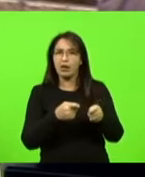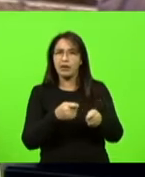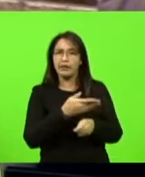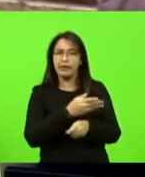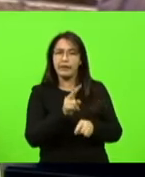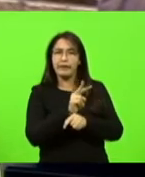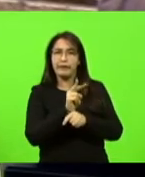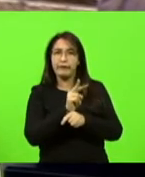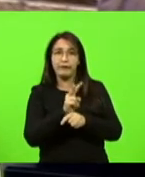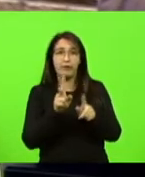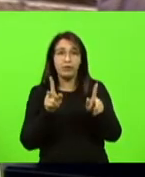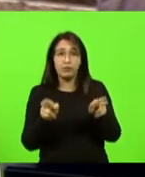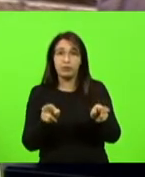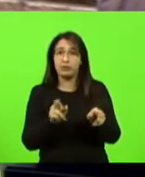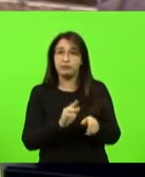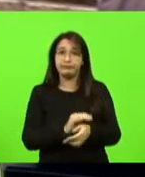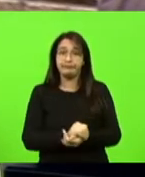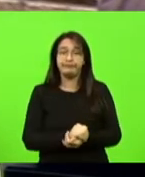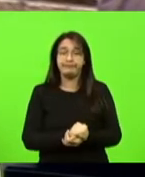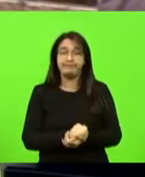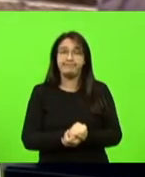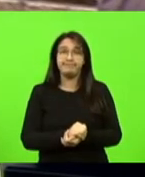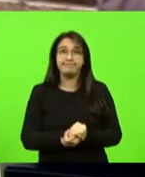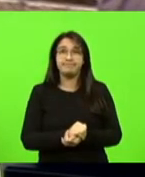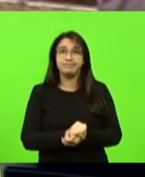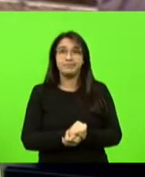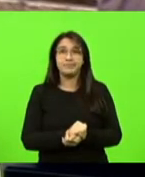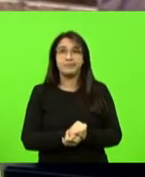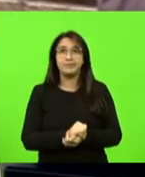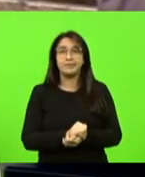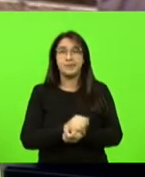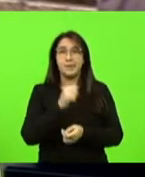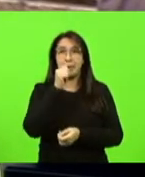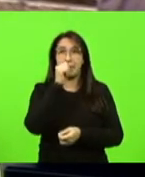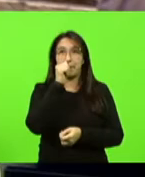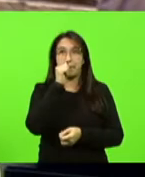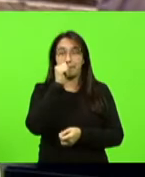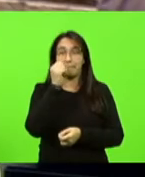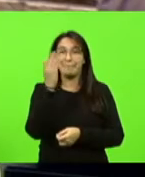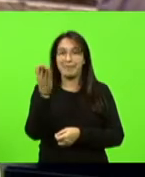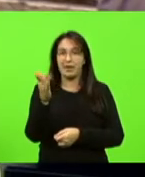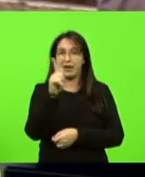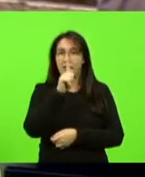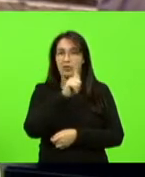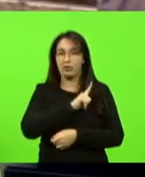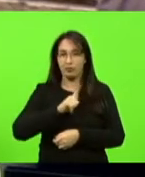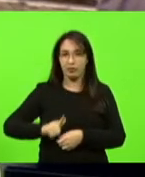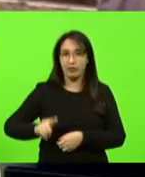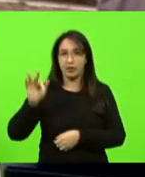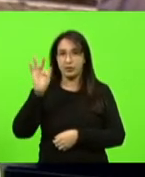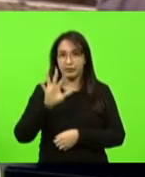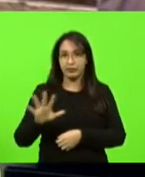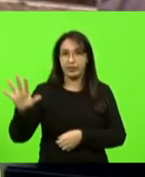igual. Quando lá no governo federal, já acontece isso há